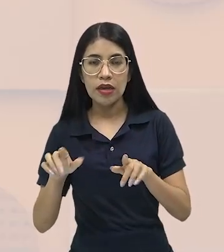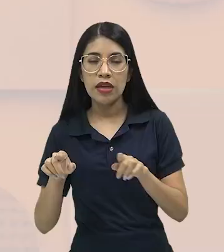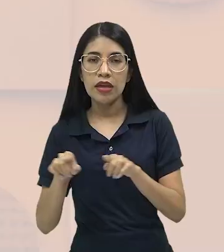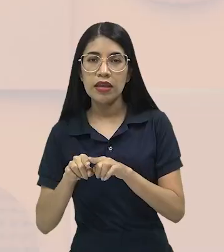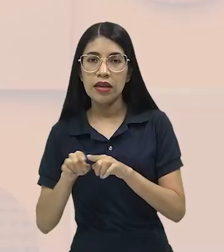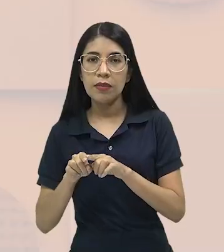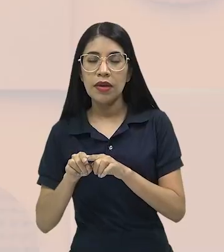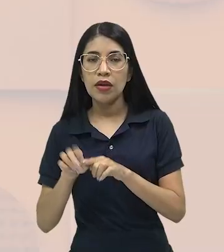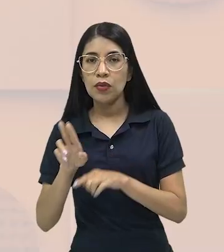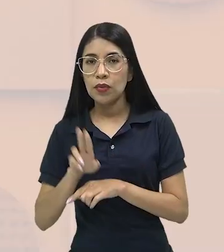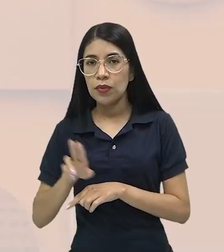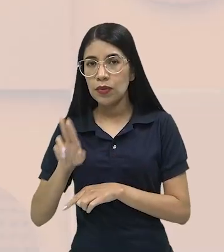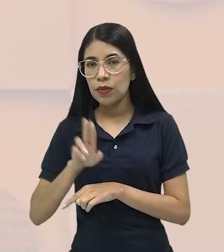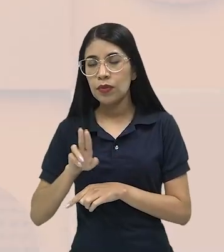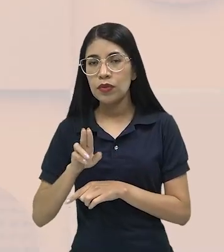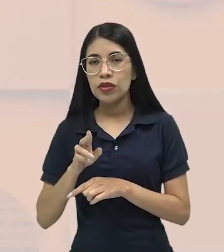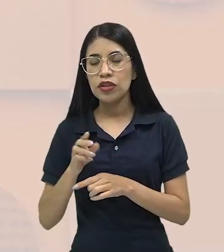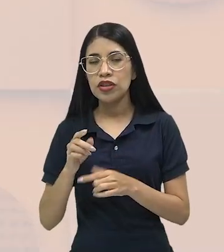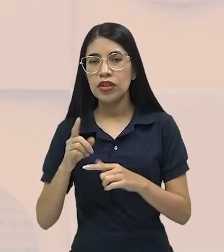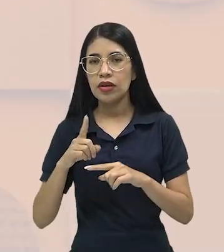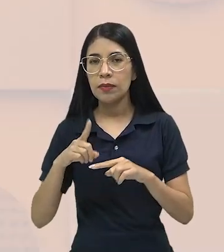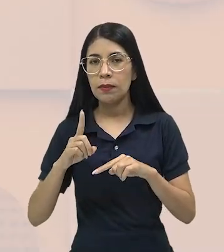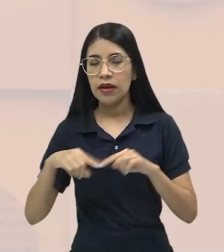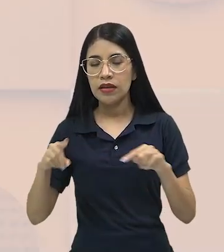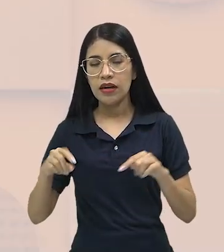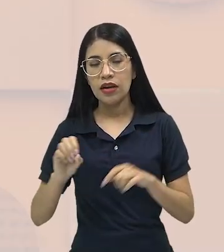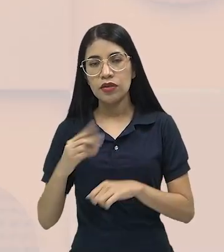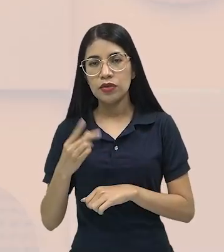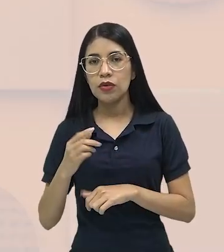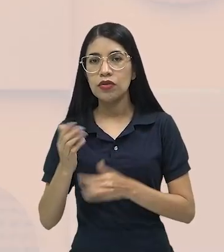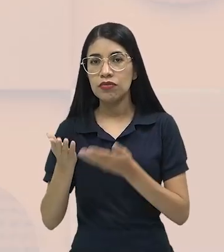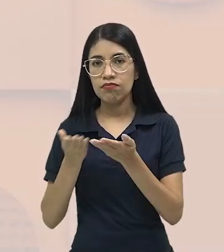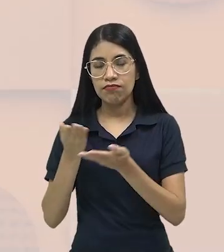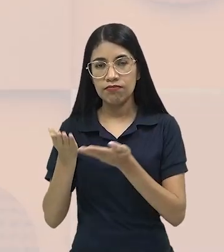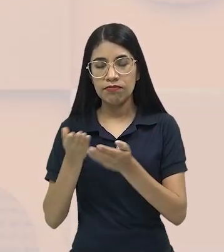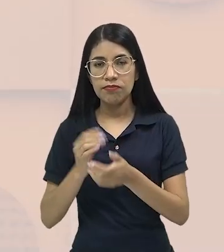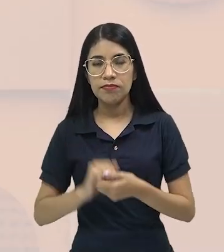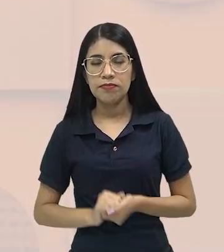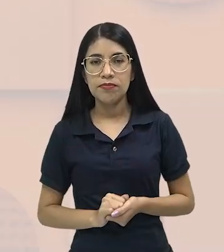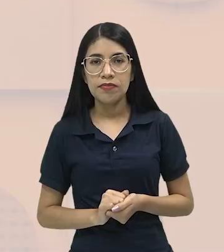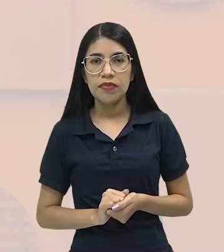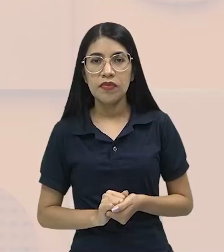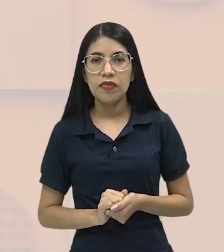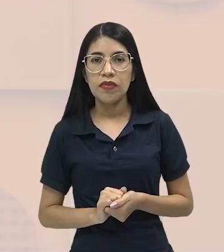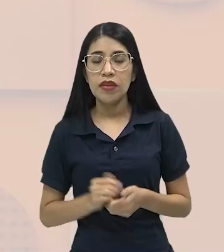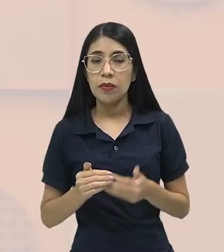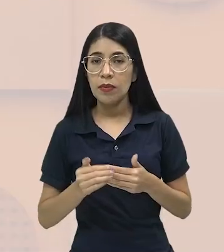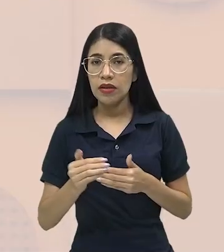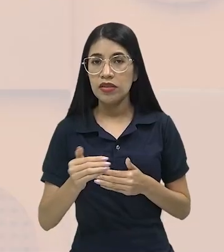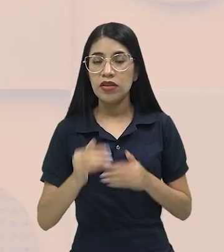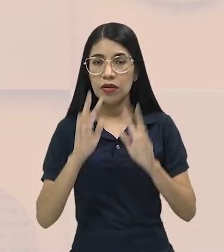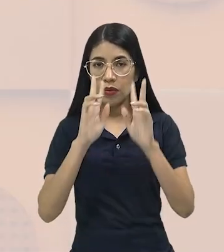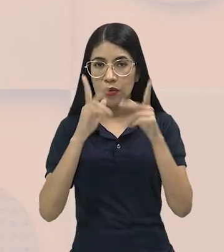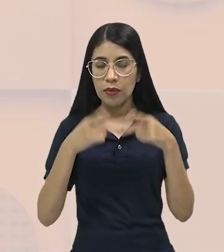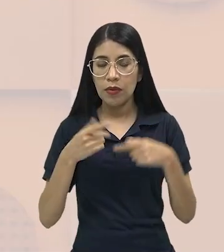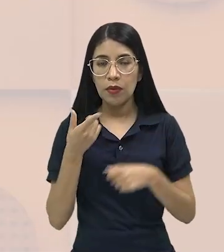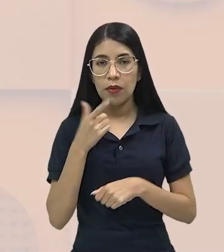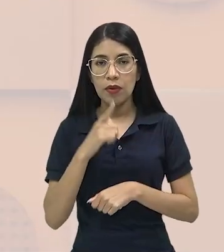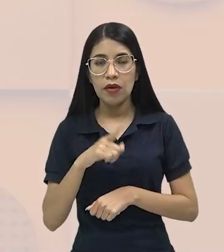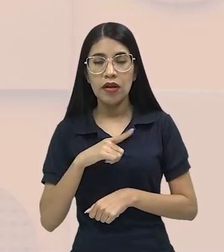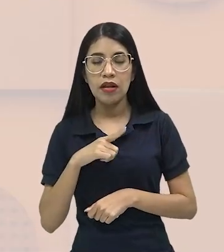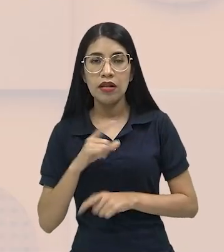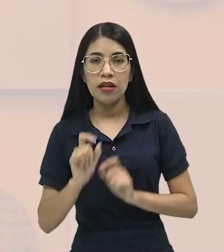e consumo, tá? Ou de bens ou de serviços. E a partir dali, o ser humano ele consegue ter acesso